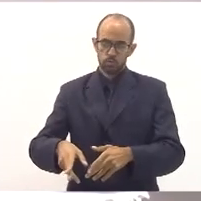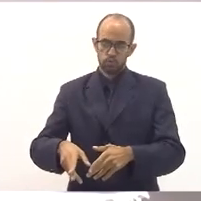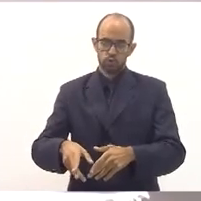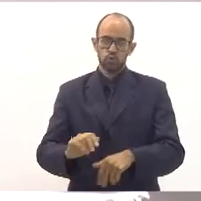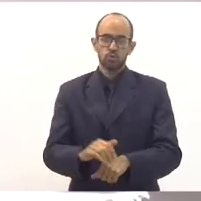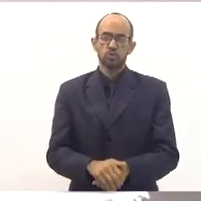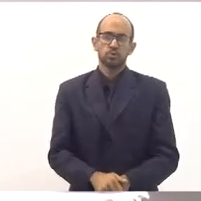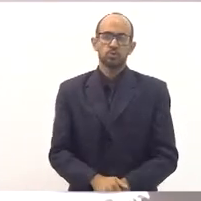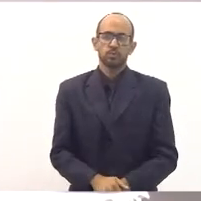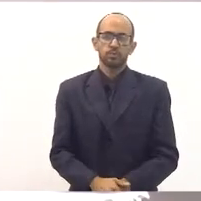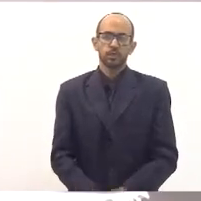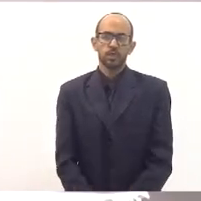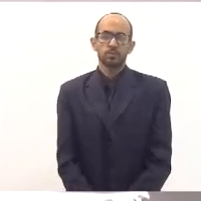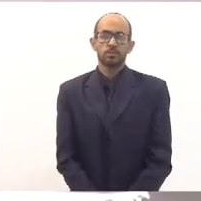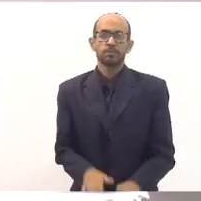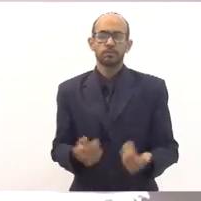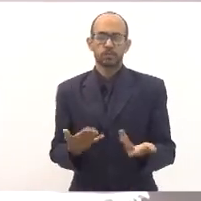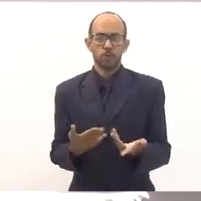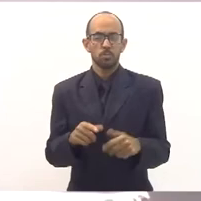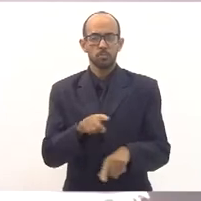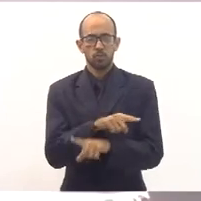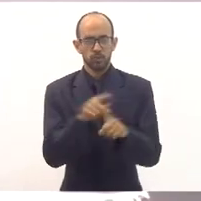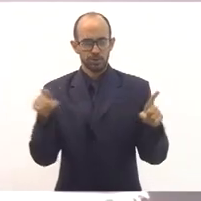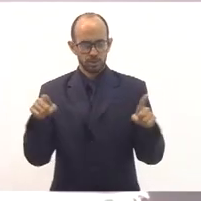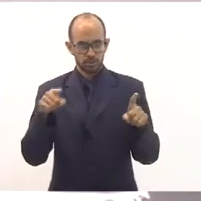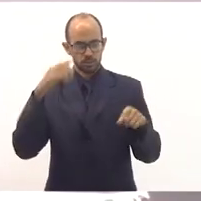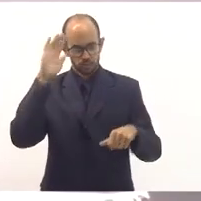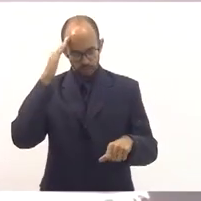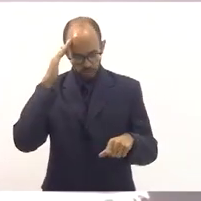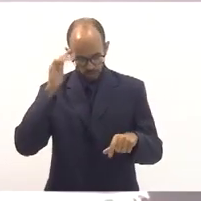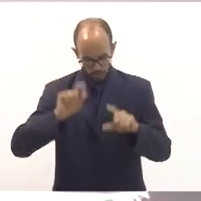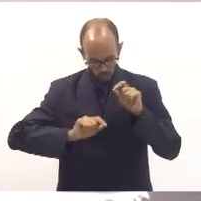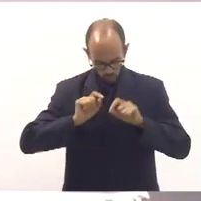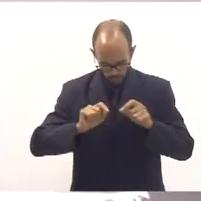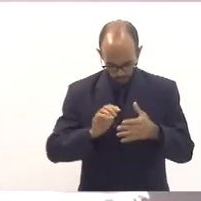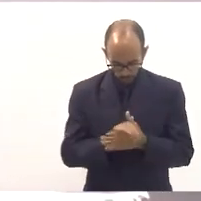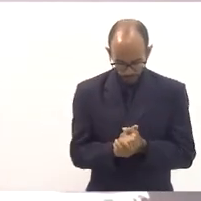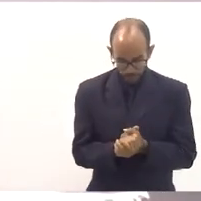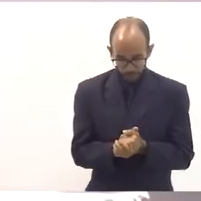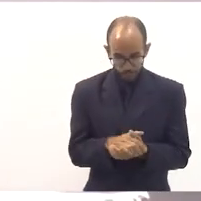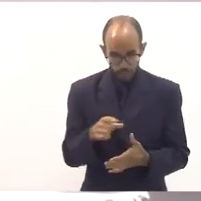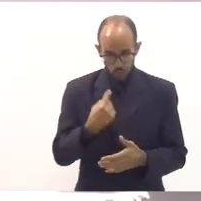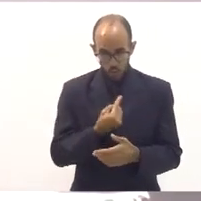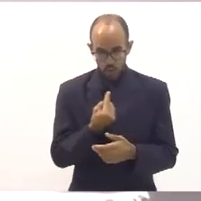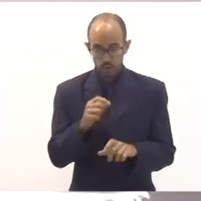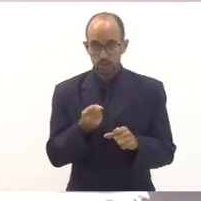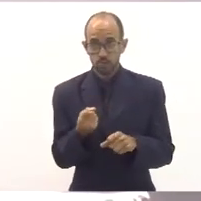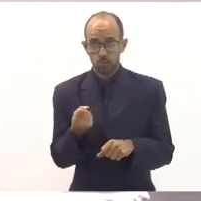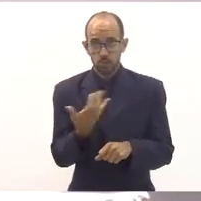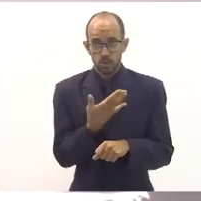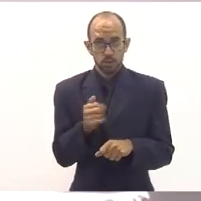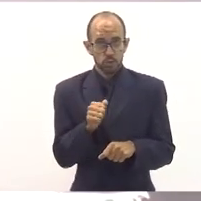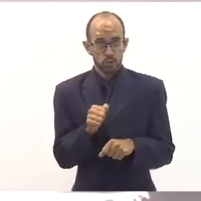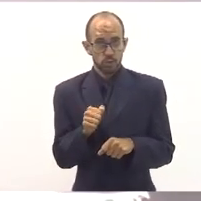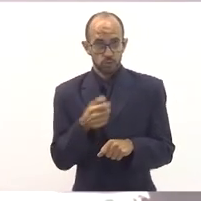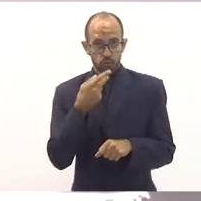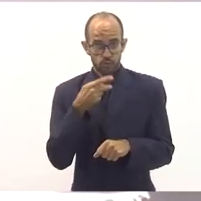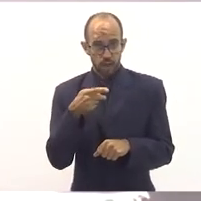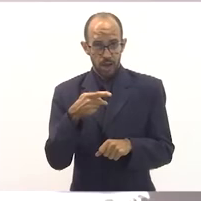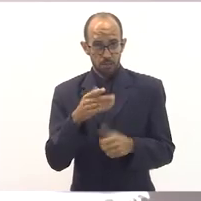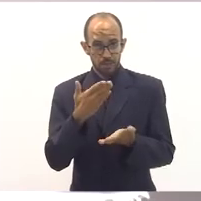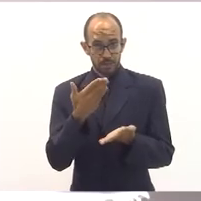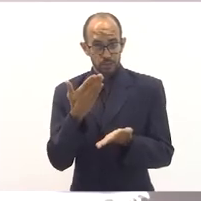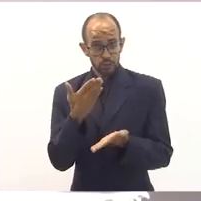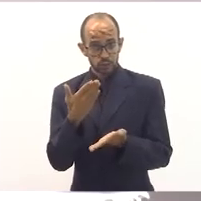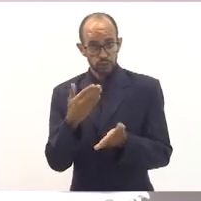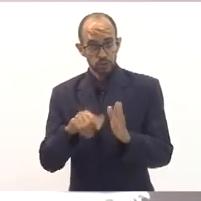os mesmos cuidados então para colocar aqui para as pessoas que nós quando levantamos a bandeira da